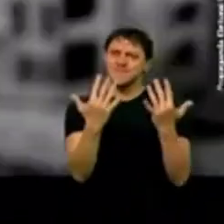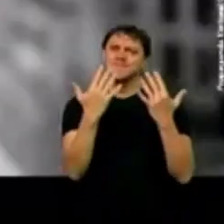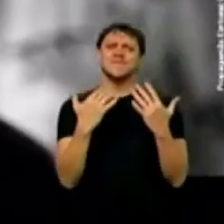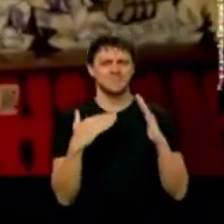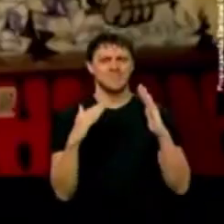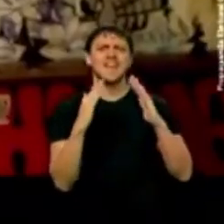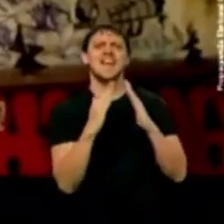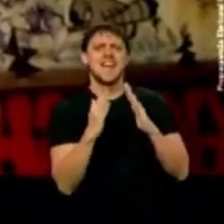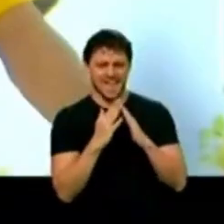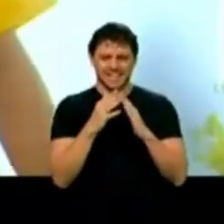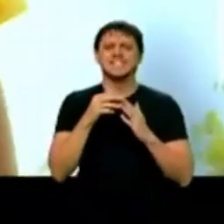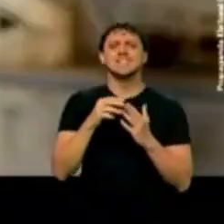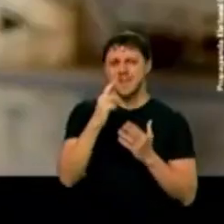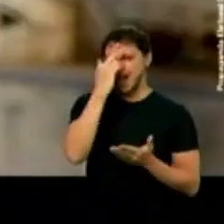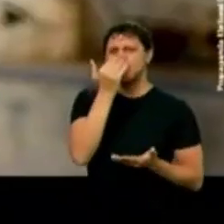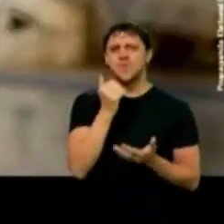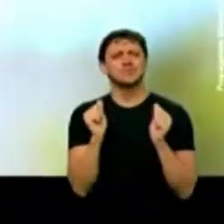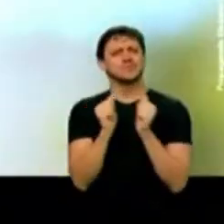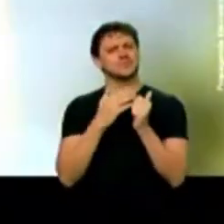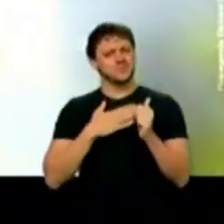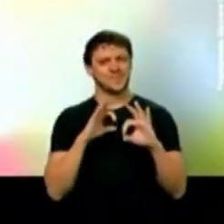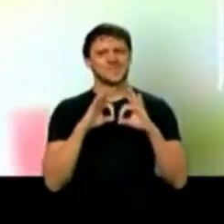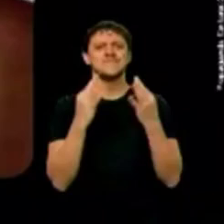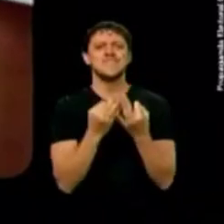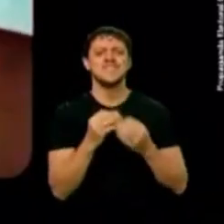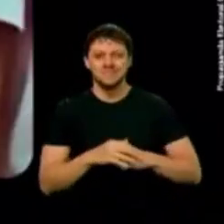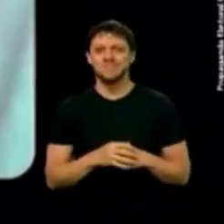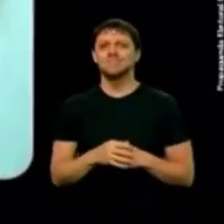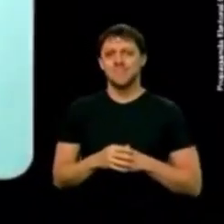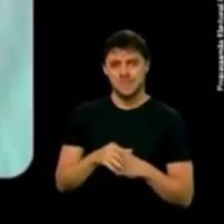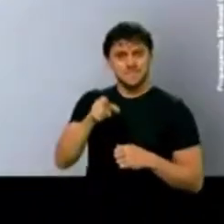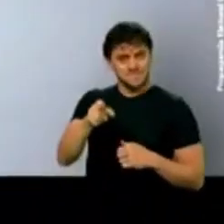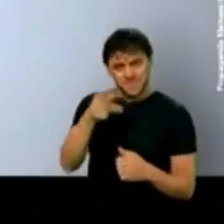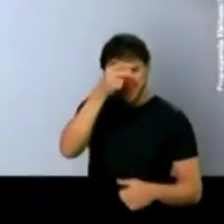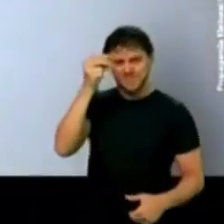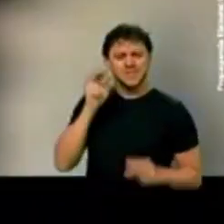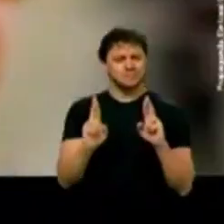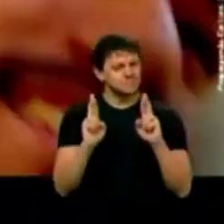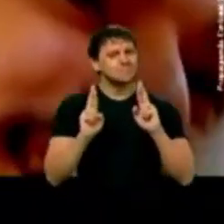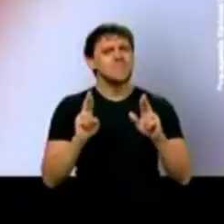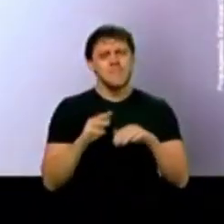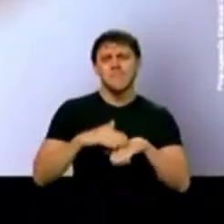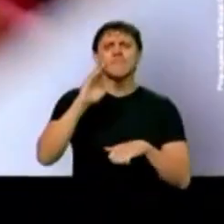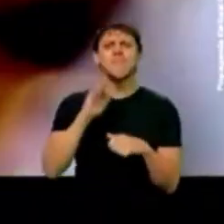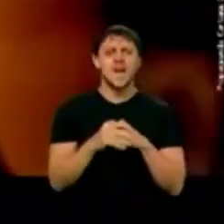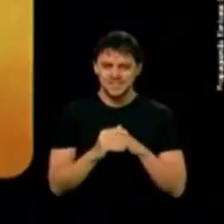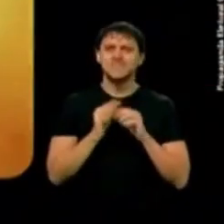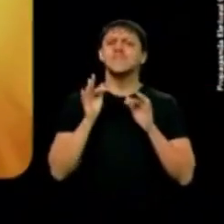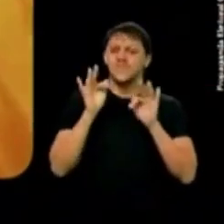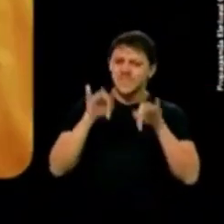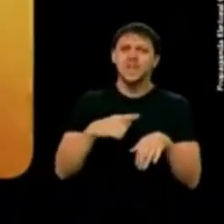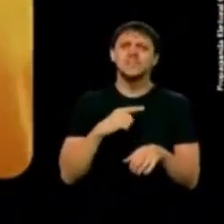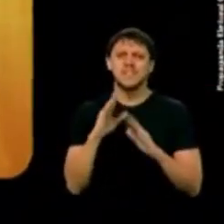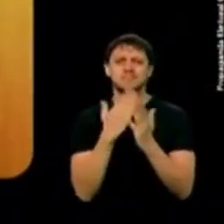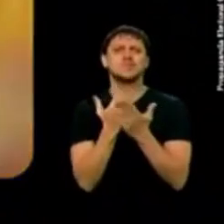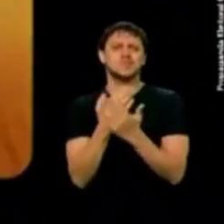pode colar. E domingo vai ter um almoço com minha família. Com o prefeito vamos ter mais esperança. E no final vai ter creche